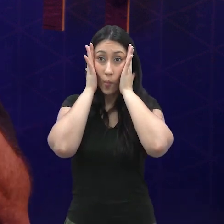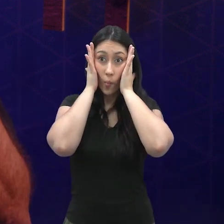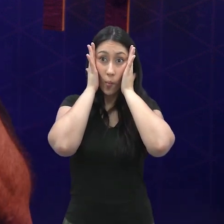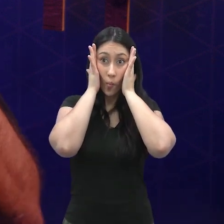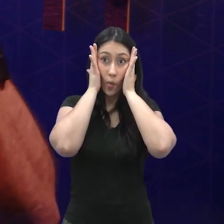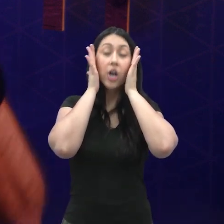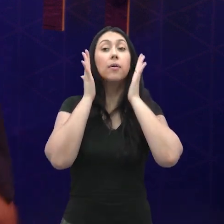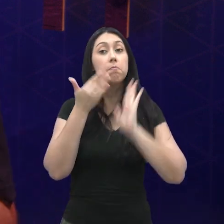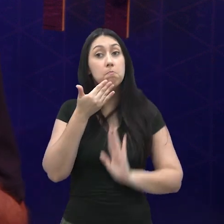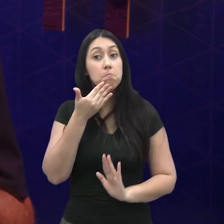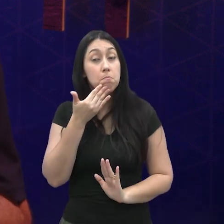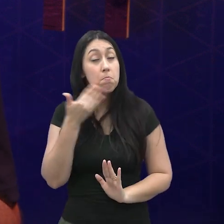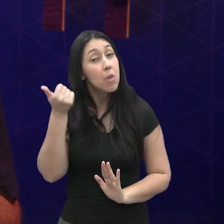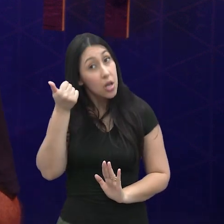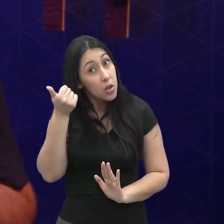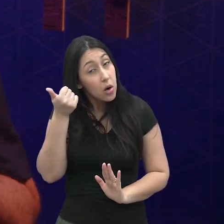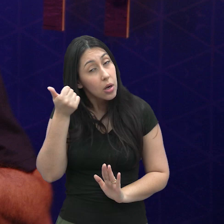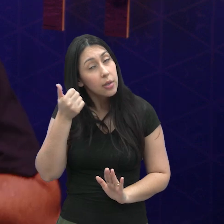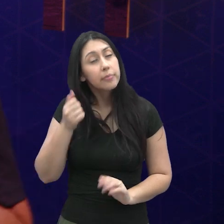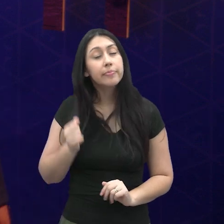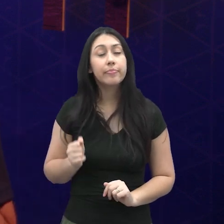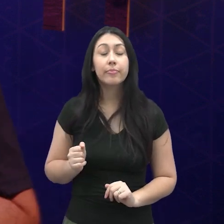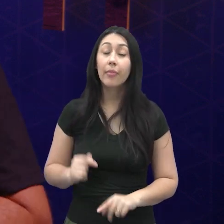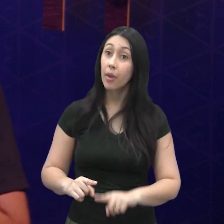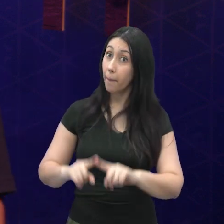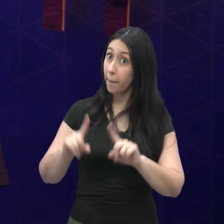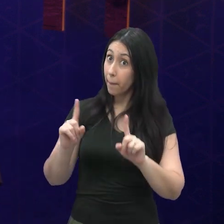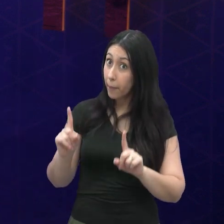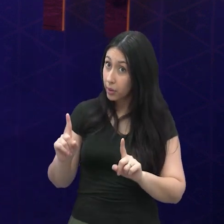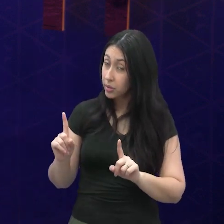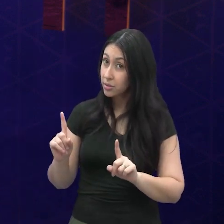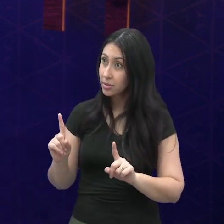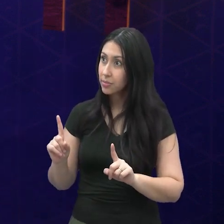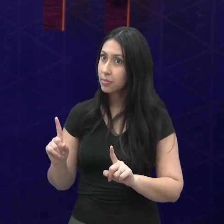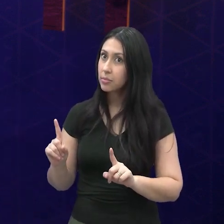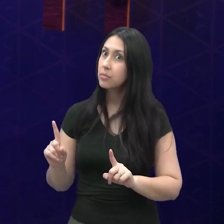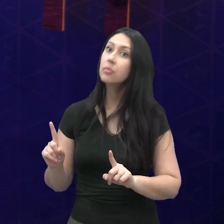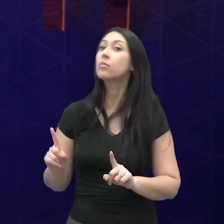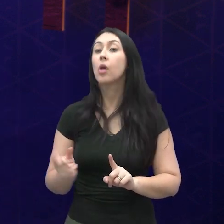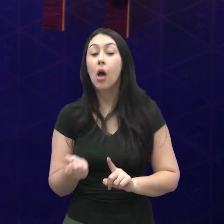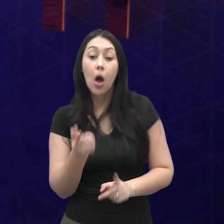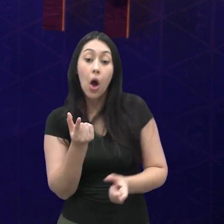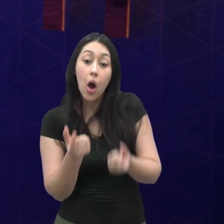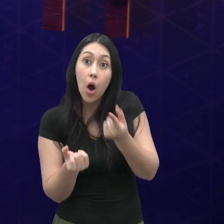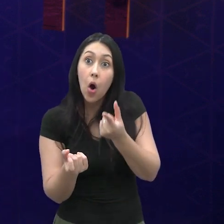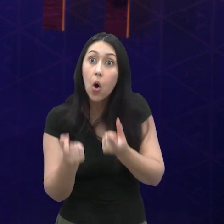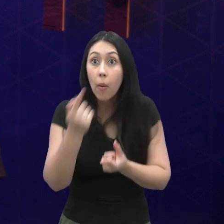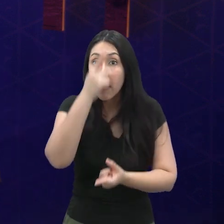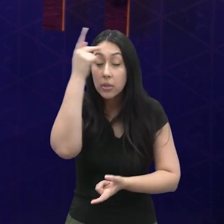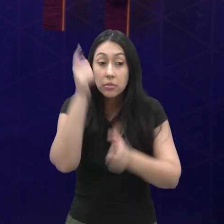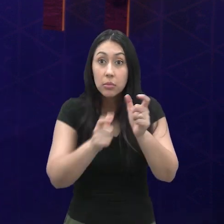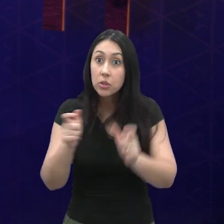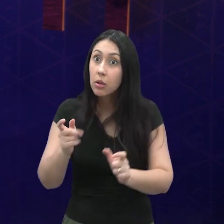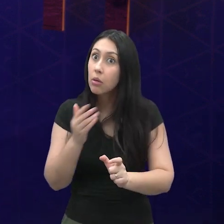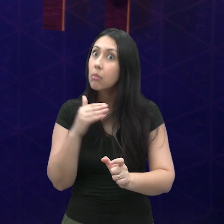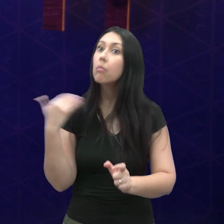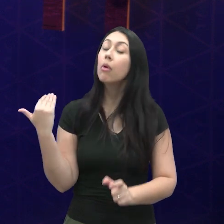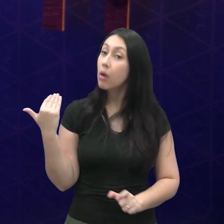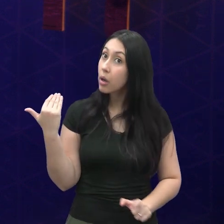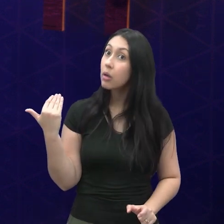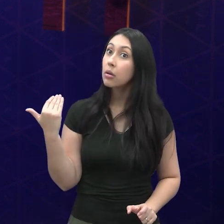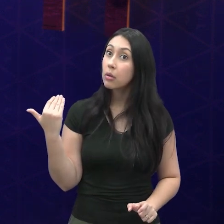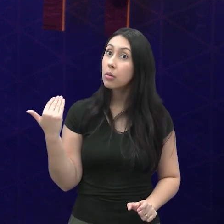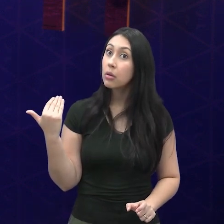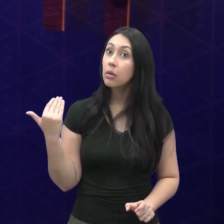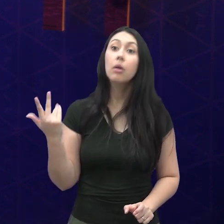na cicatrização voltasse melhorzinha. Porém, teve relato de morte